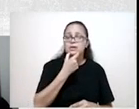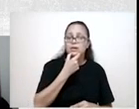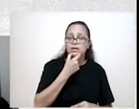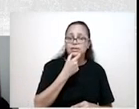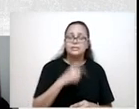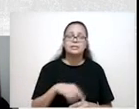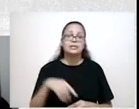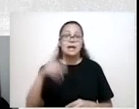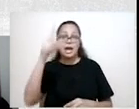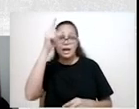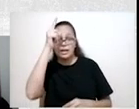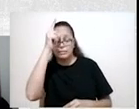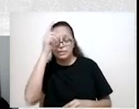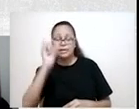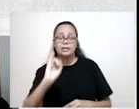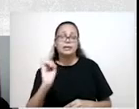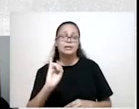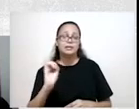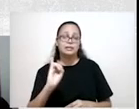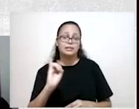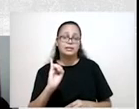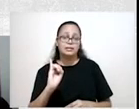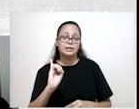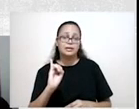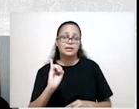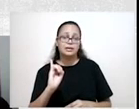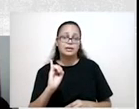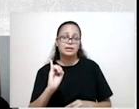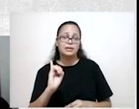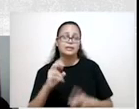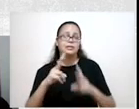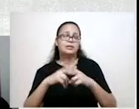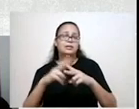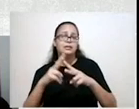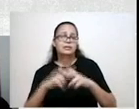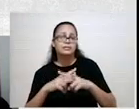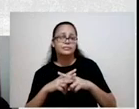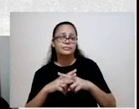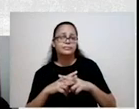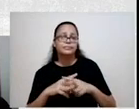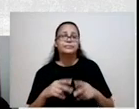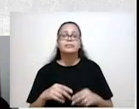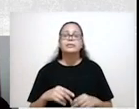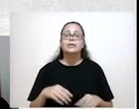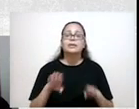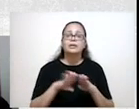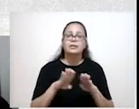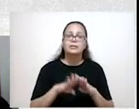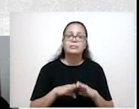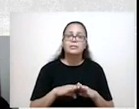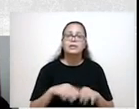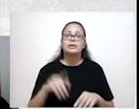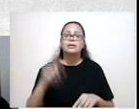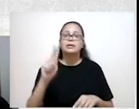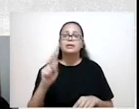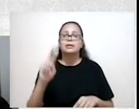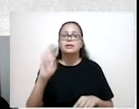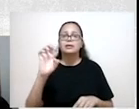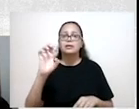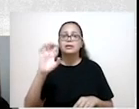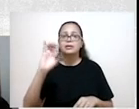Itália ainda atacaram e ocuparam a Iugoslávia e a Grécia. Em junho